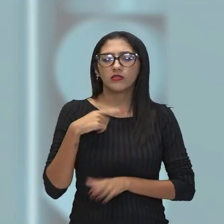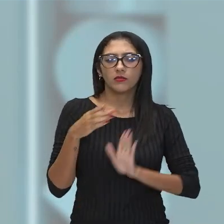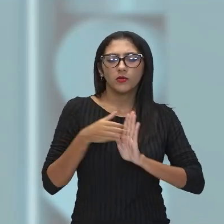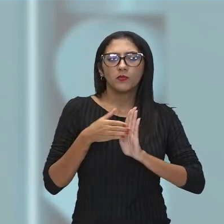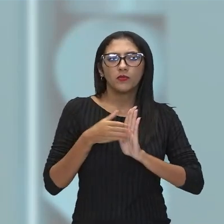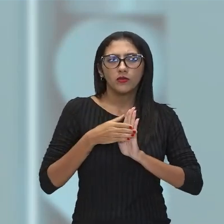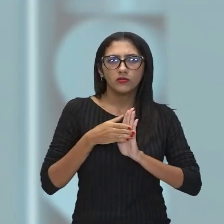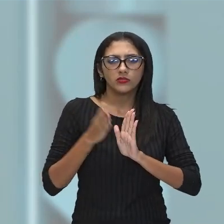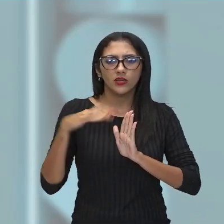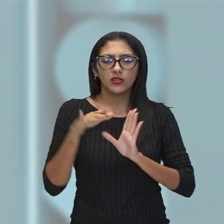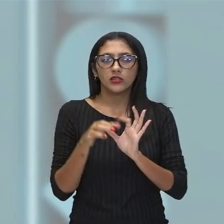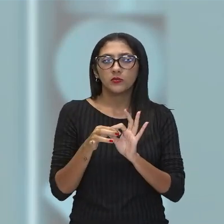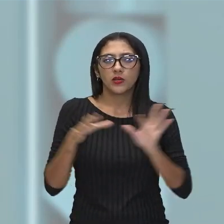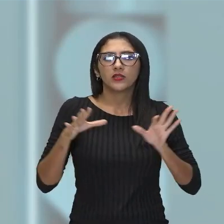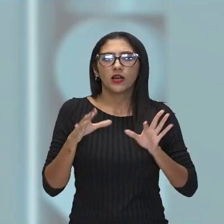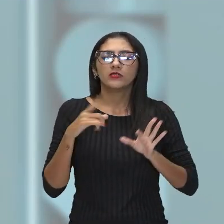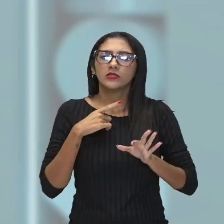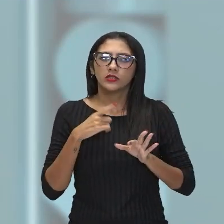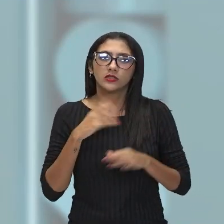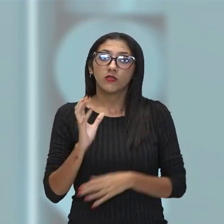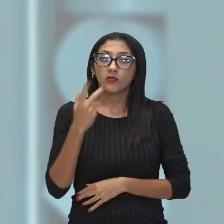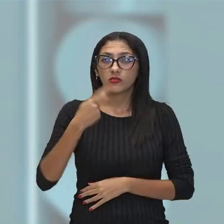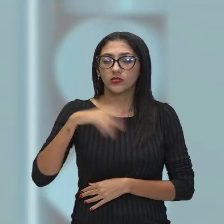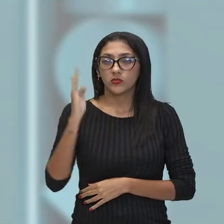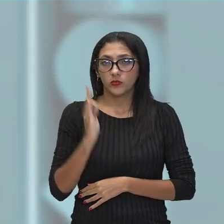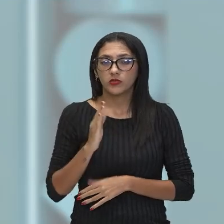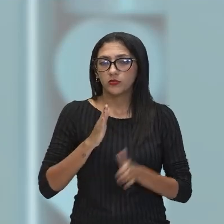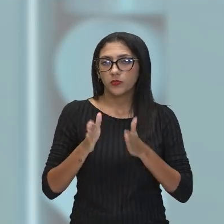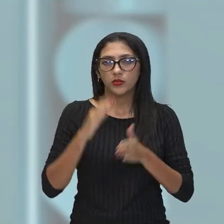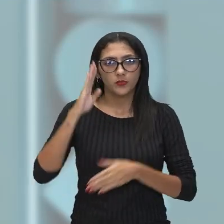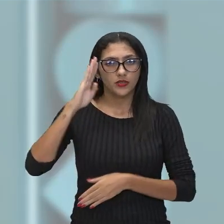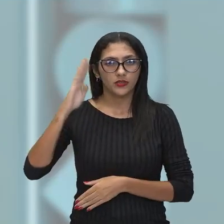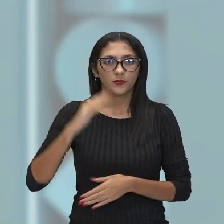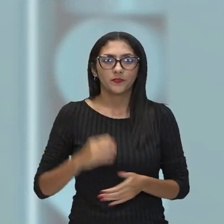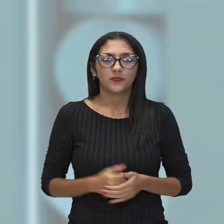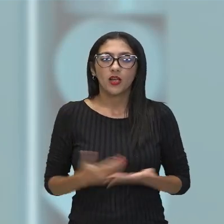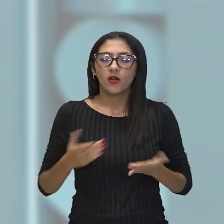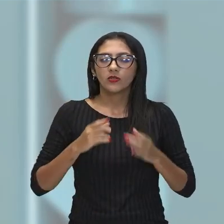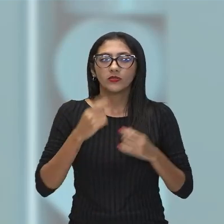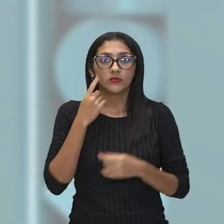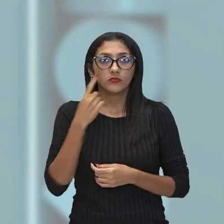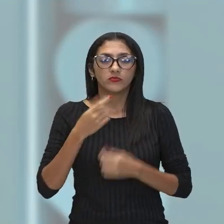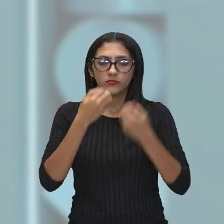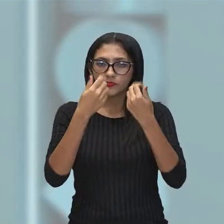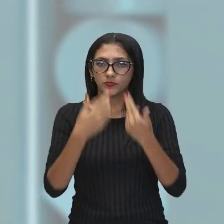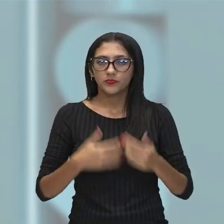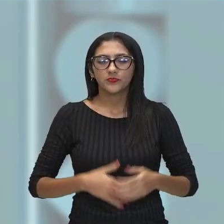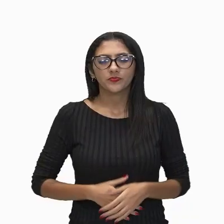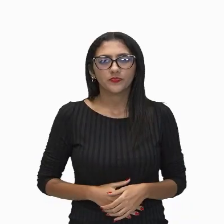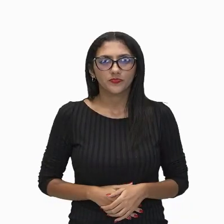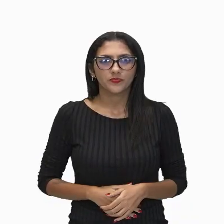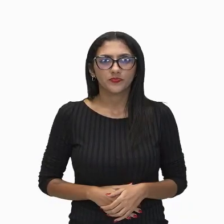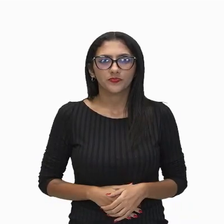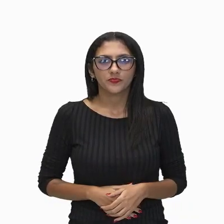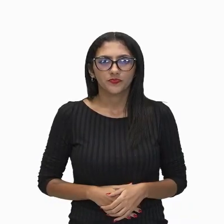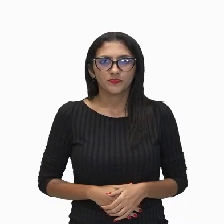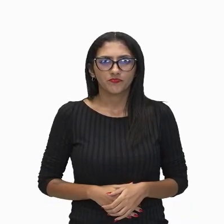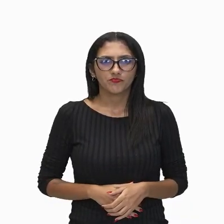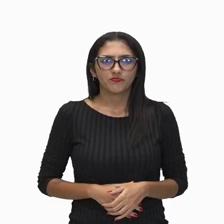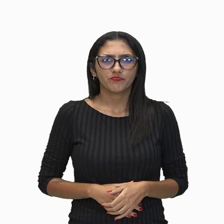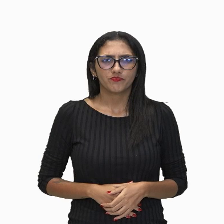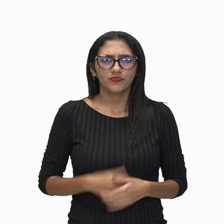foi marcada pelo período da ditadura militar. Então, vamos ouvir a declamação desse poema. Agosto